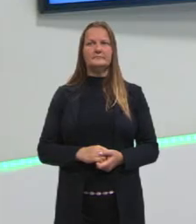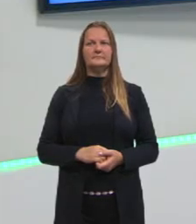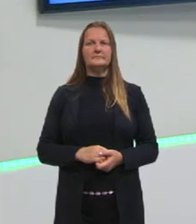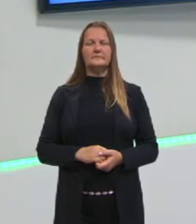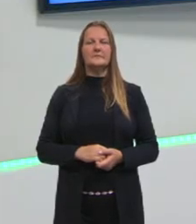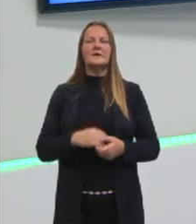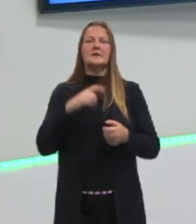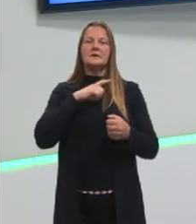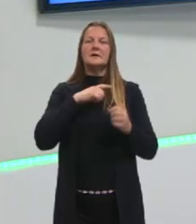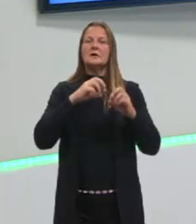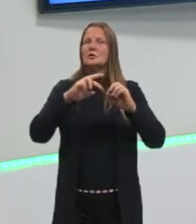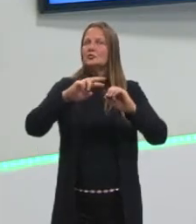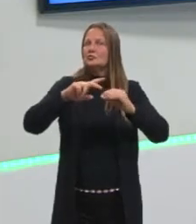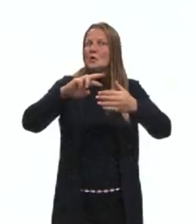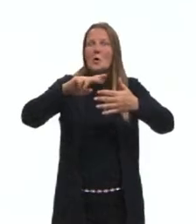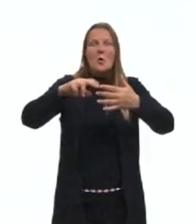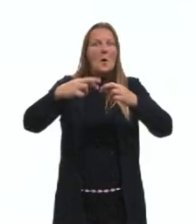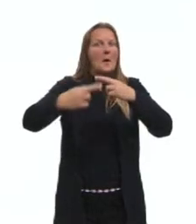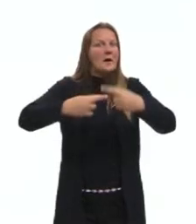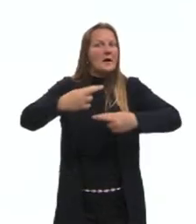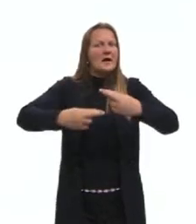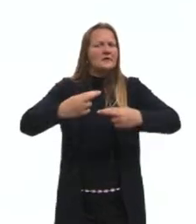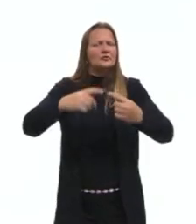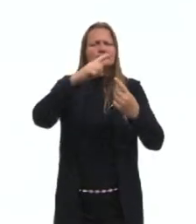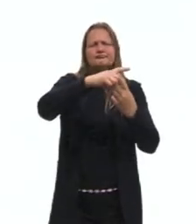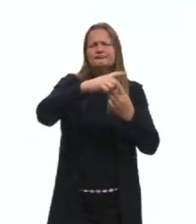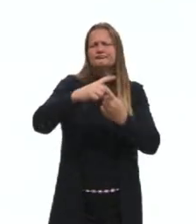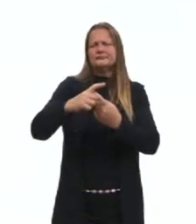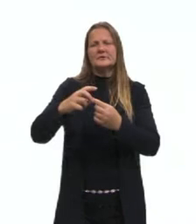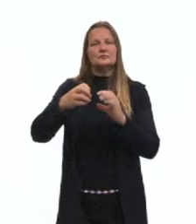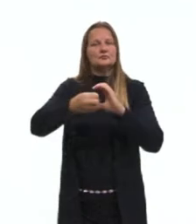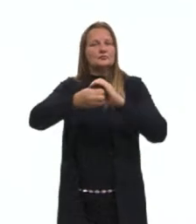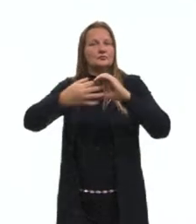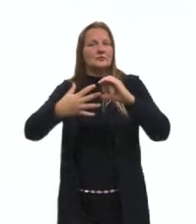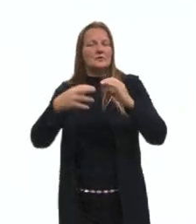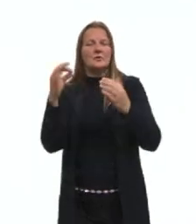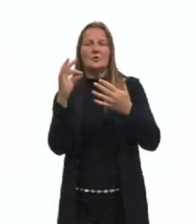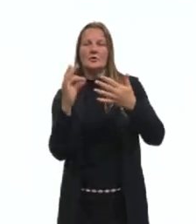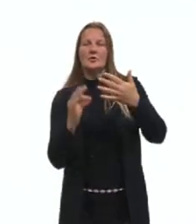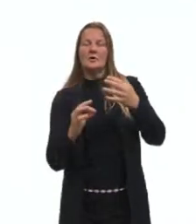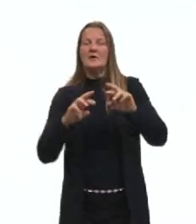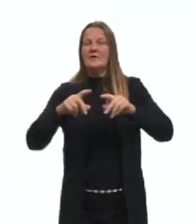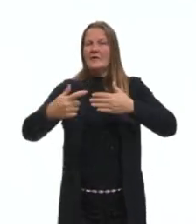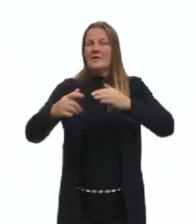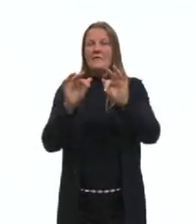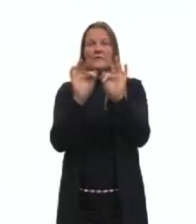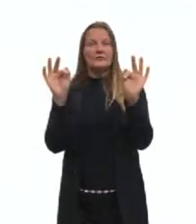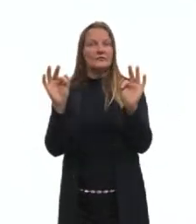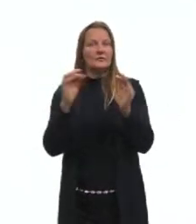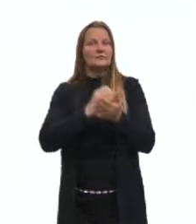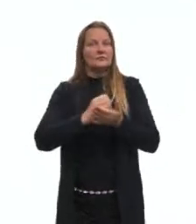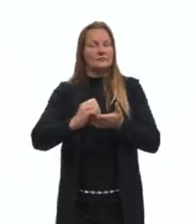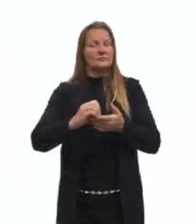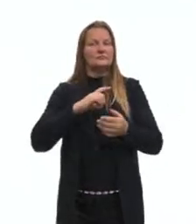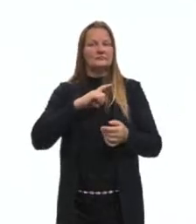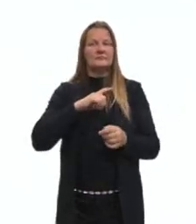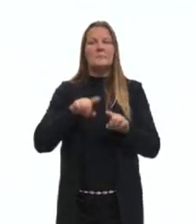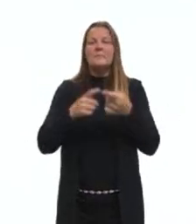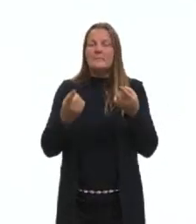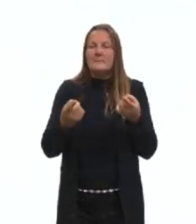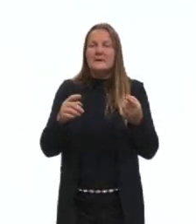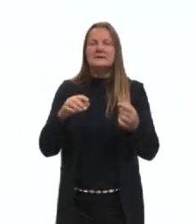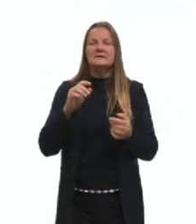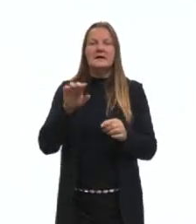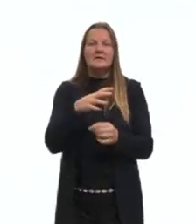elas são muitas reações né Podem ocorrer muitas reações até porque nós vimos várias funções orgânicas porém elas